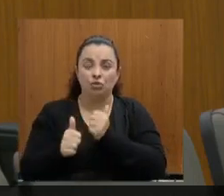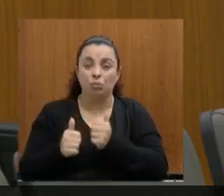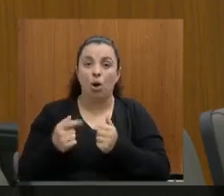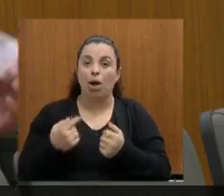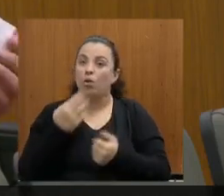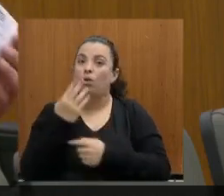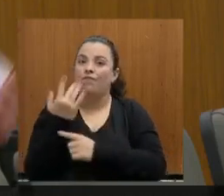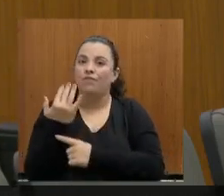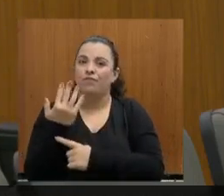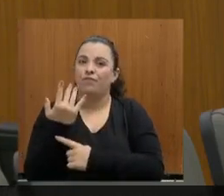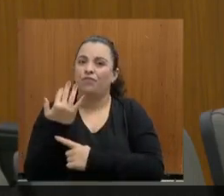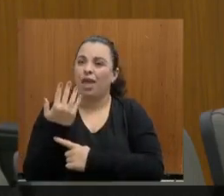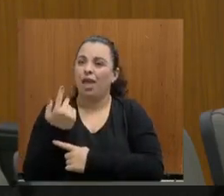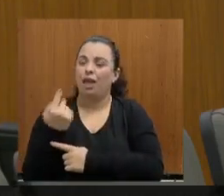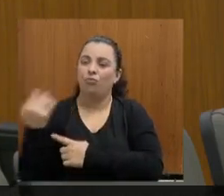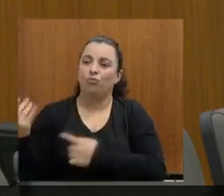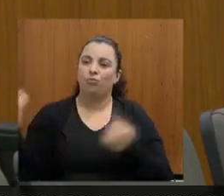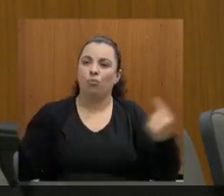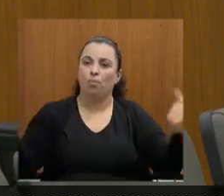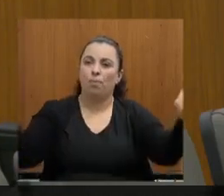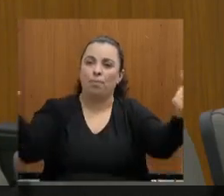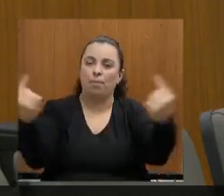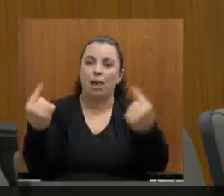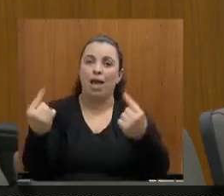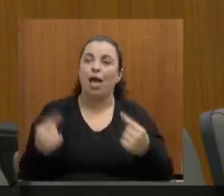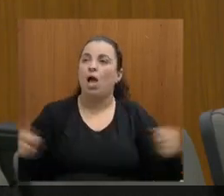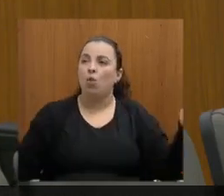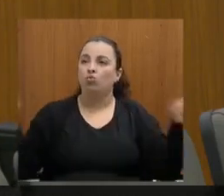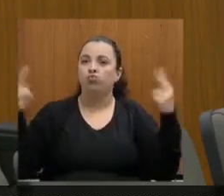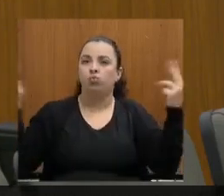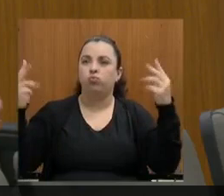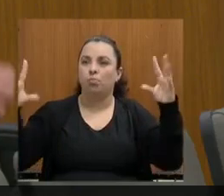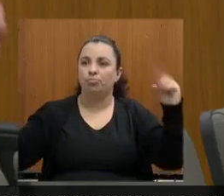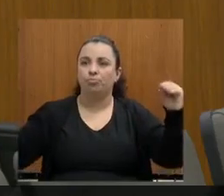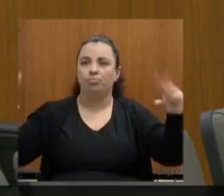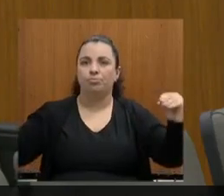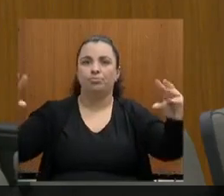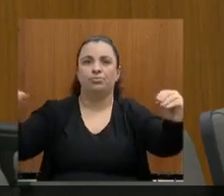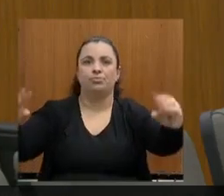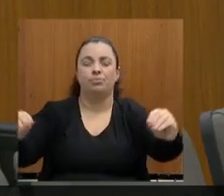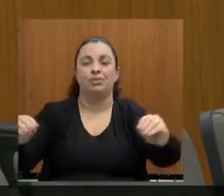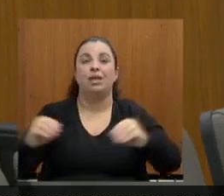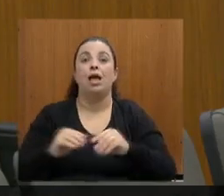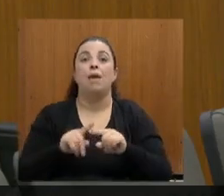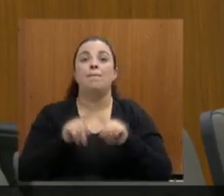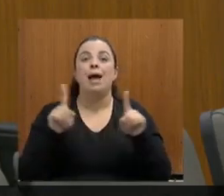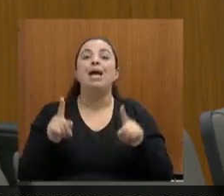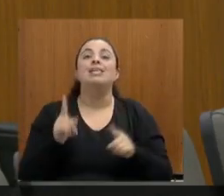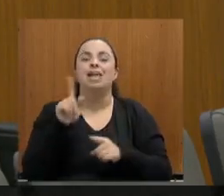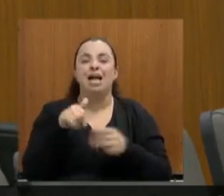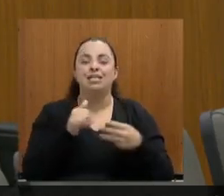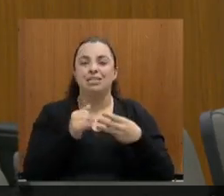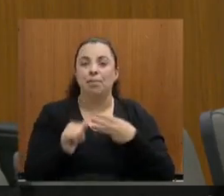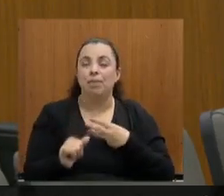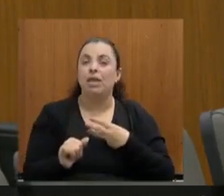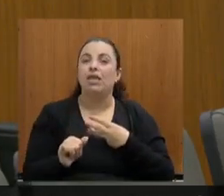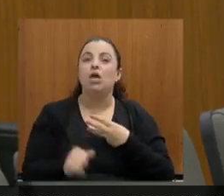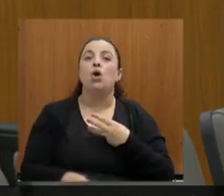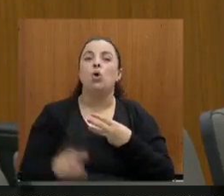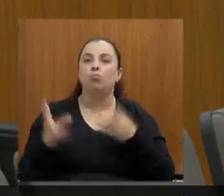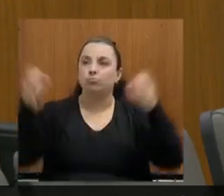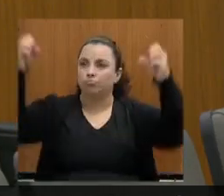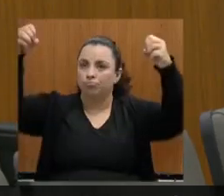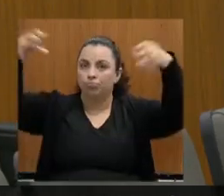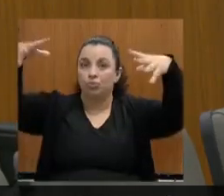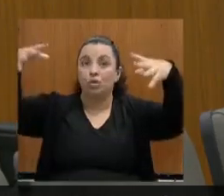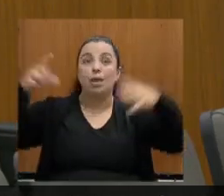continuar o jogo e o vento apagava a vela aí você migue iluminou mil campos de futebol amador em